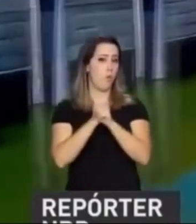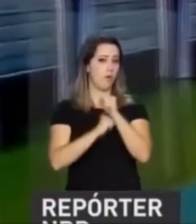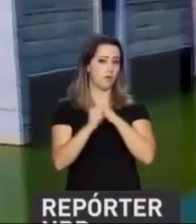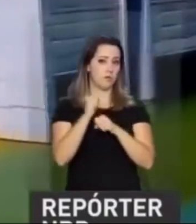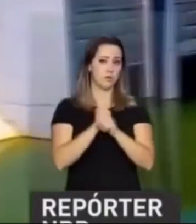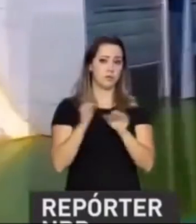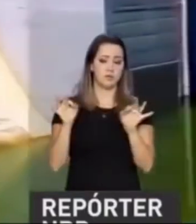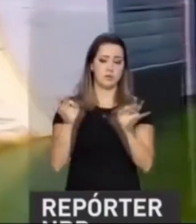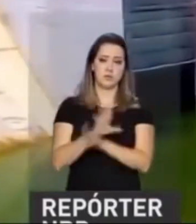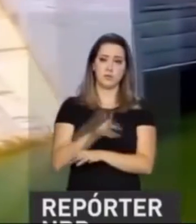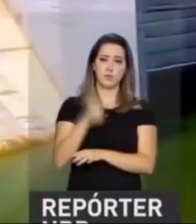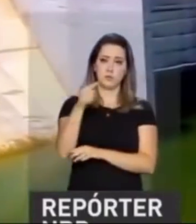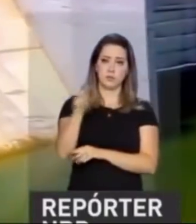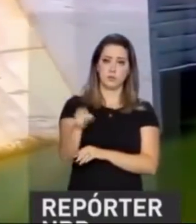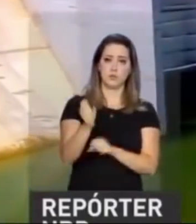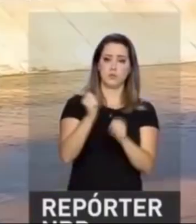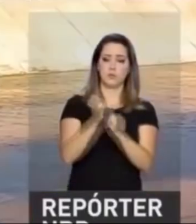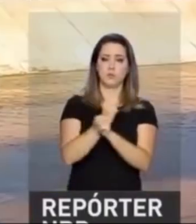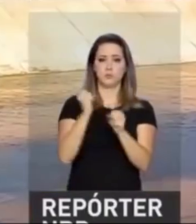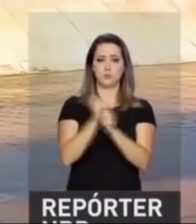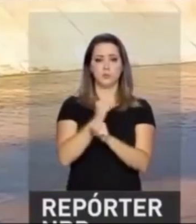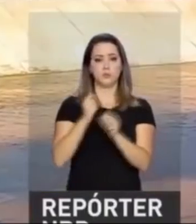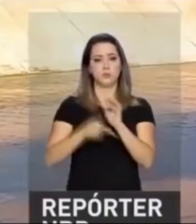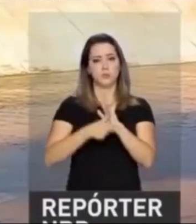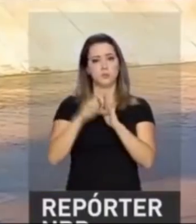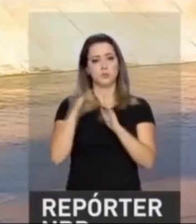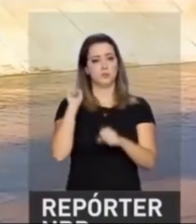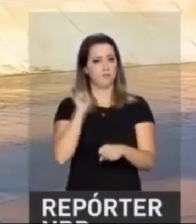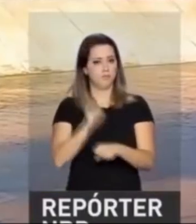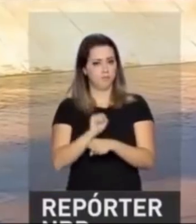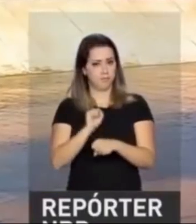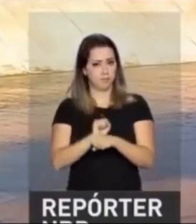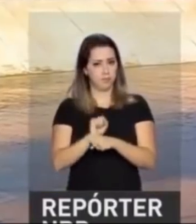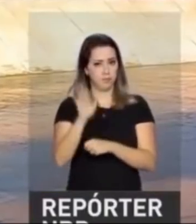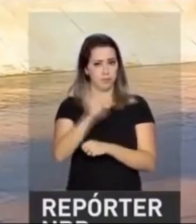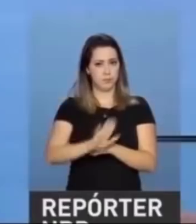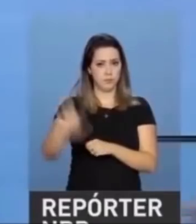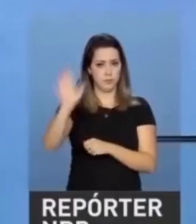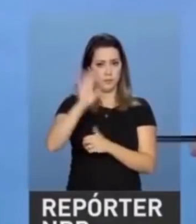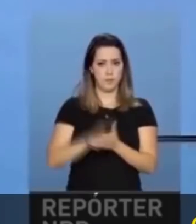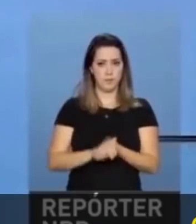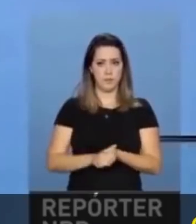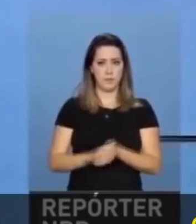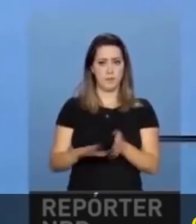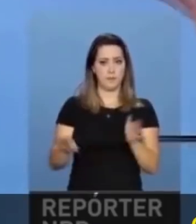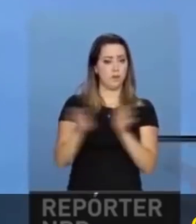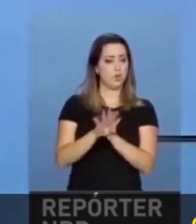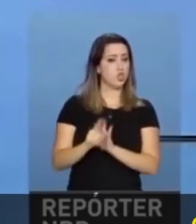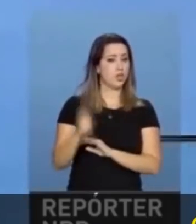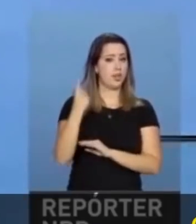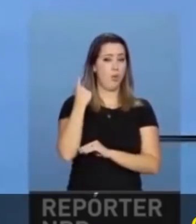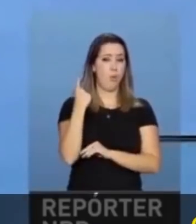que vai concluir mais de 7 mil obras que estavam pendentes pelo país. Chega a quase